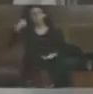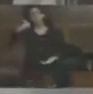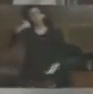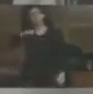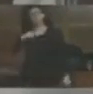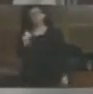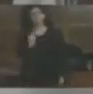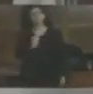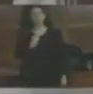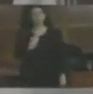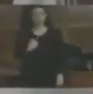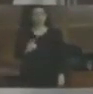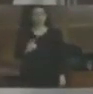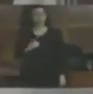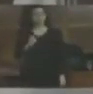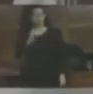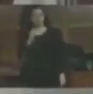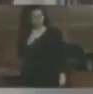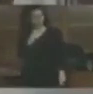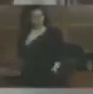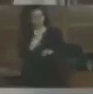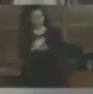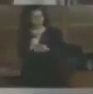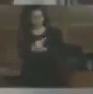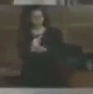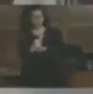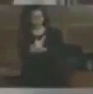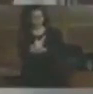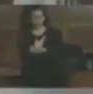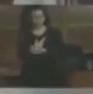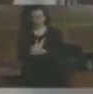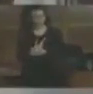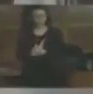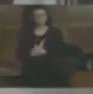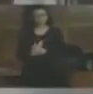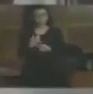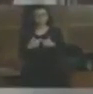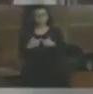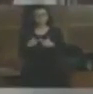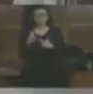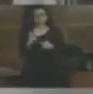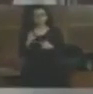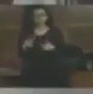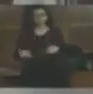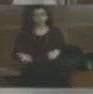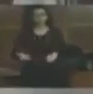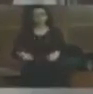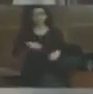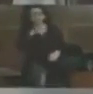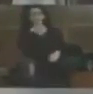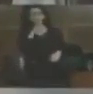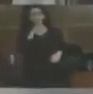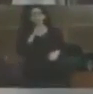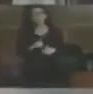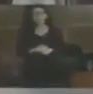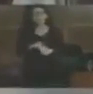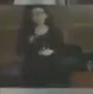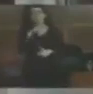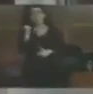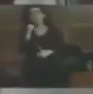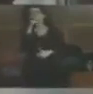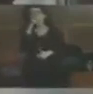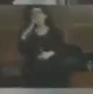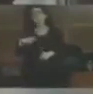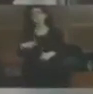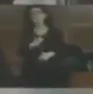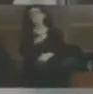porra. Ou eu estou errado? Ou então vamos ser demagogo? Não tem problema não, passa fome o brasileiro. Morre o brasileiro, vamos socorrer